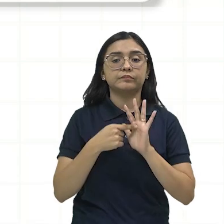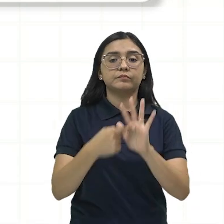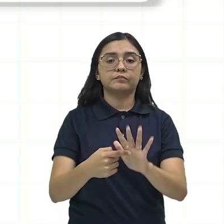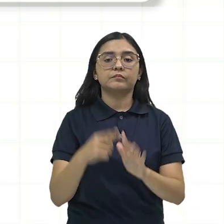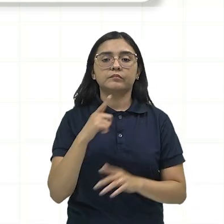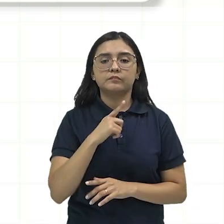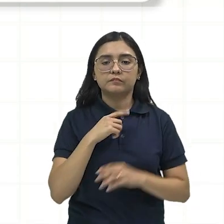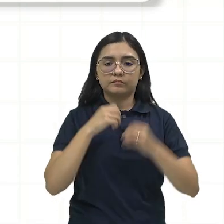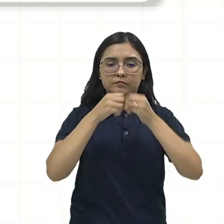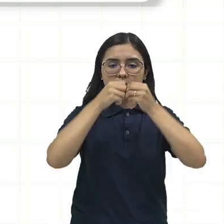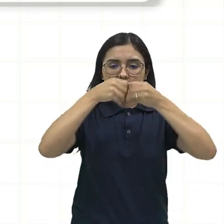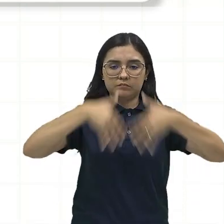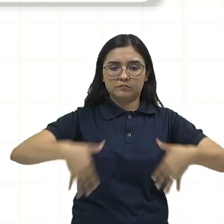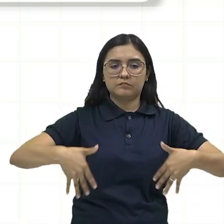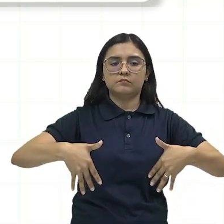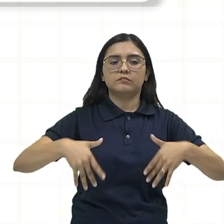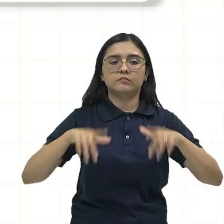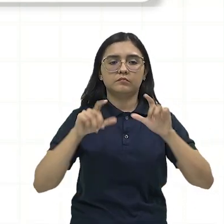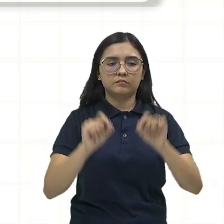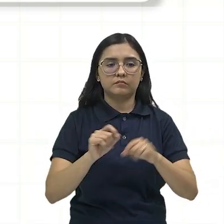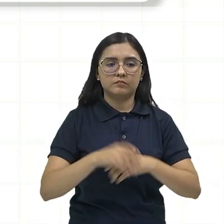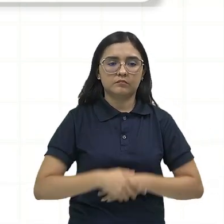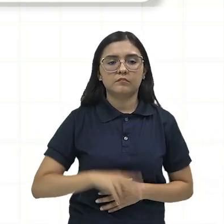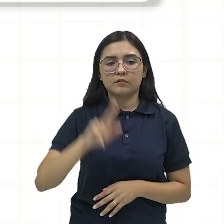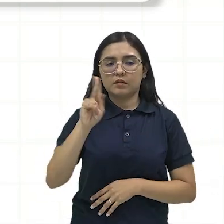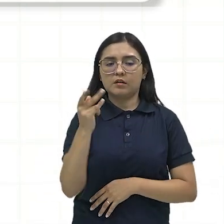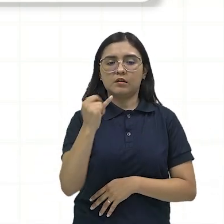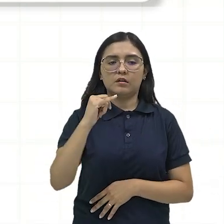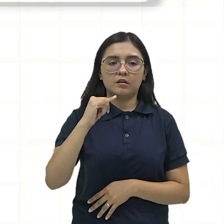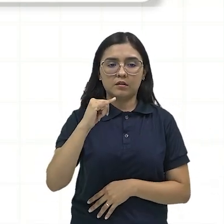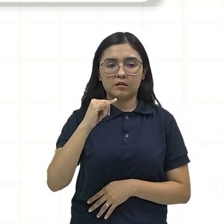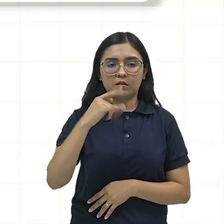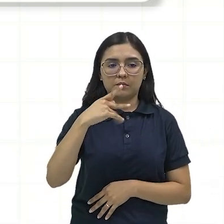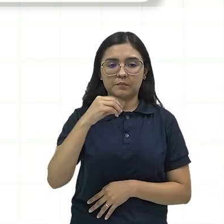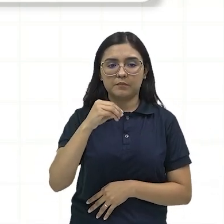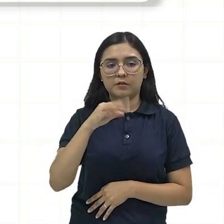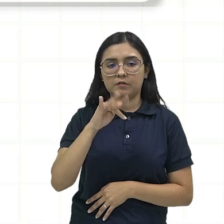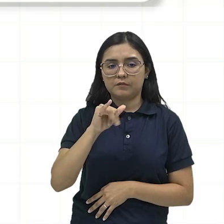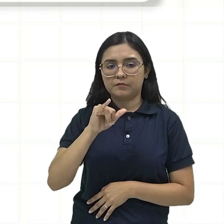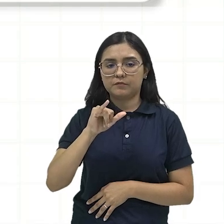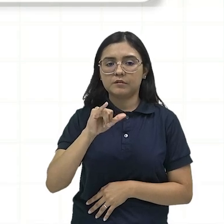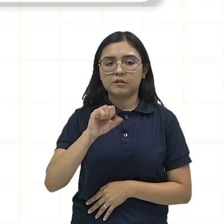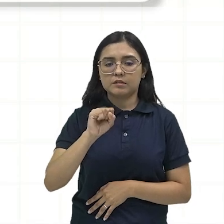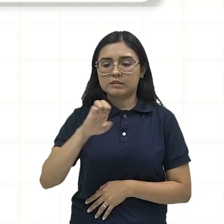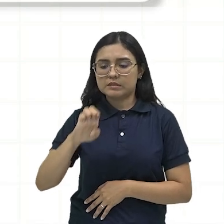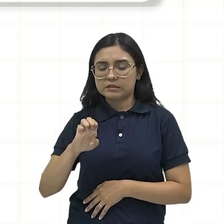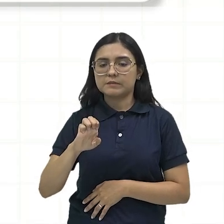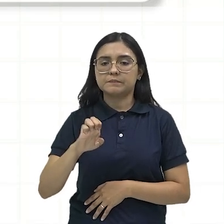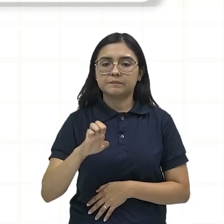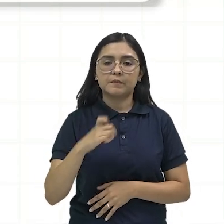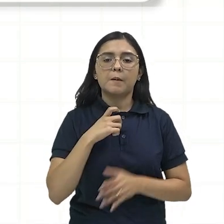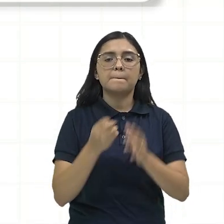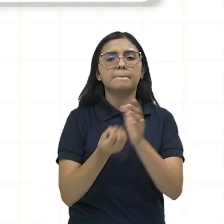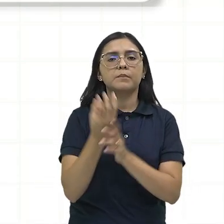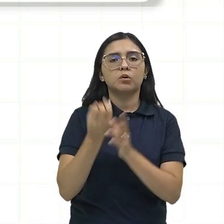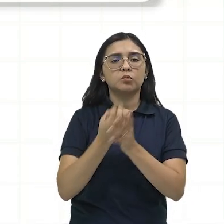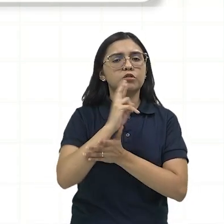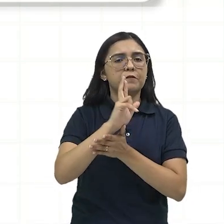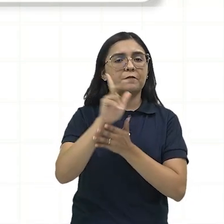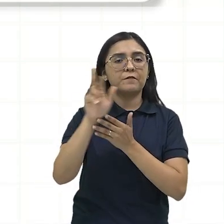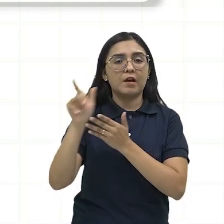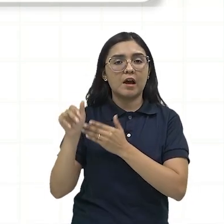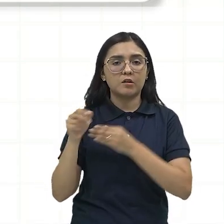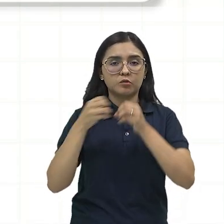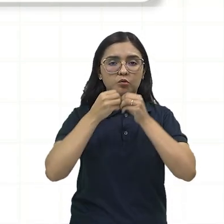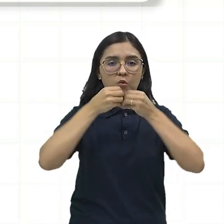uma glândula chamada hipófise. E essa glândula, gente, que está na base do encéfalo, produz diversos hormônios